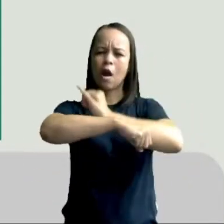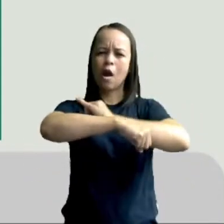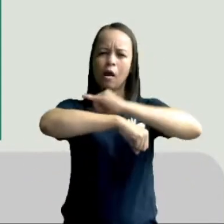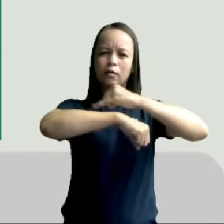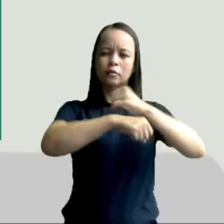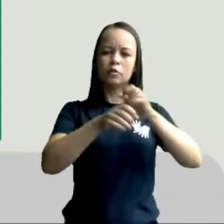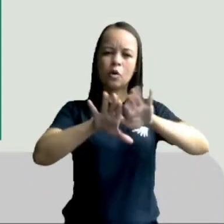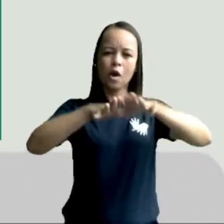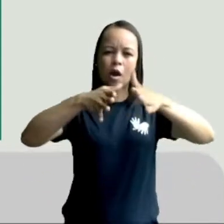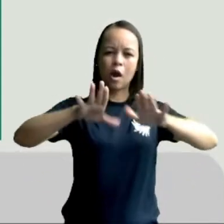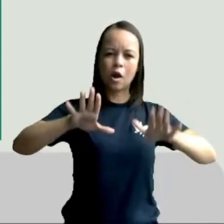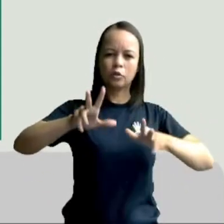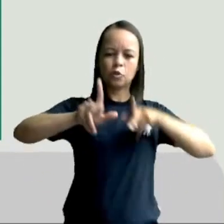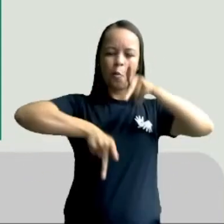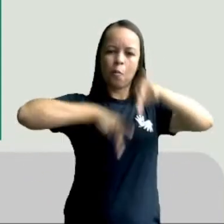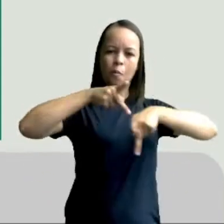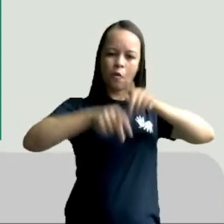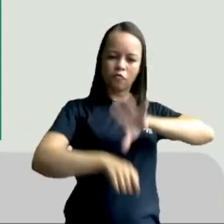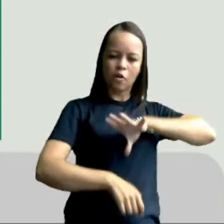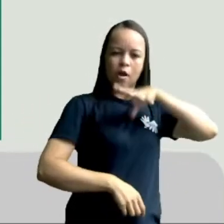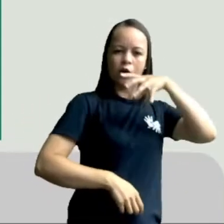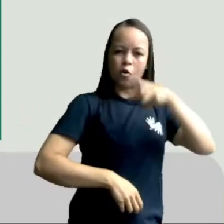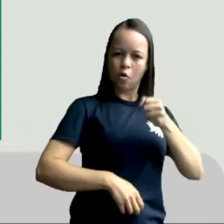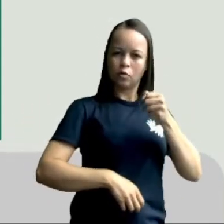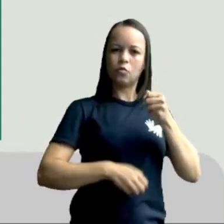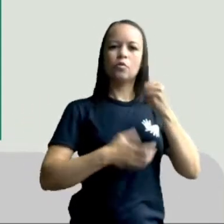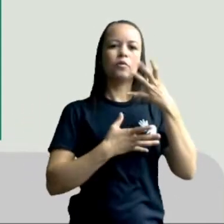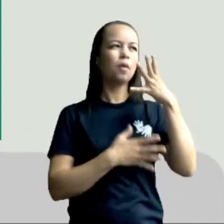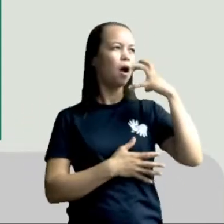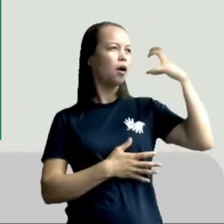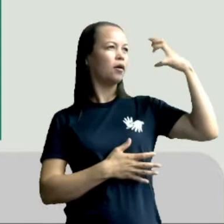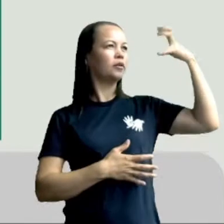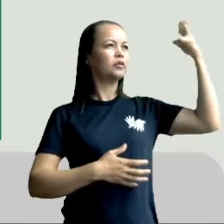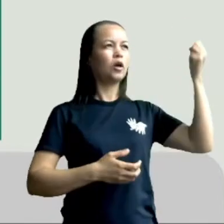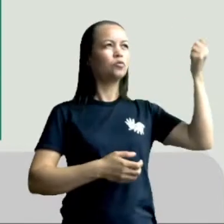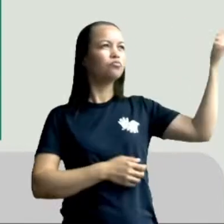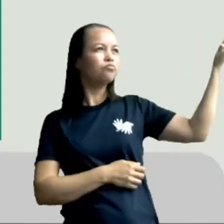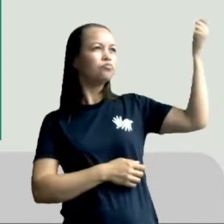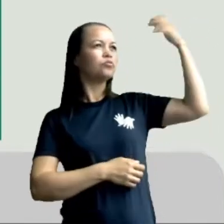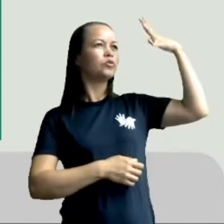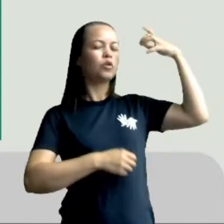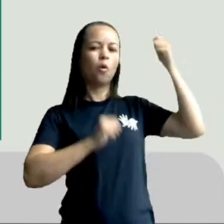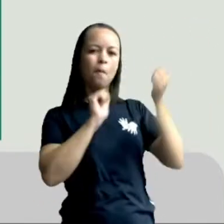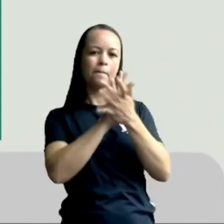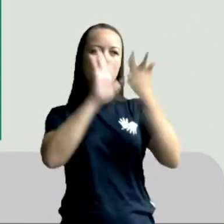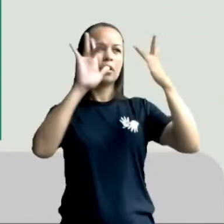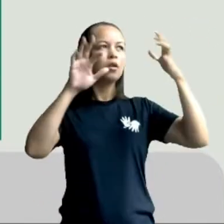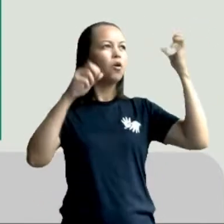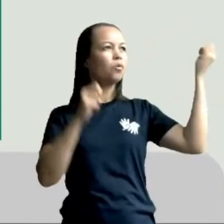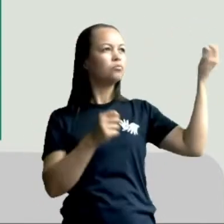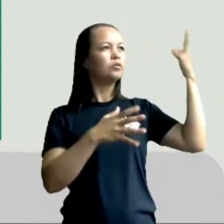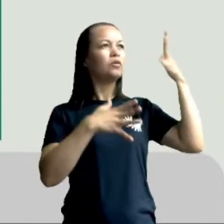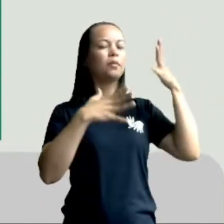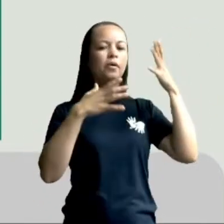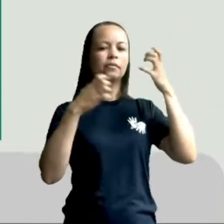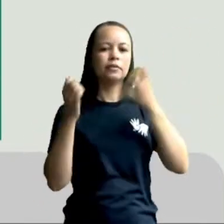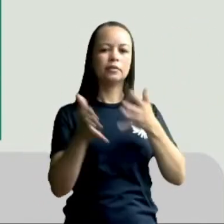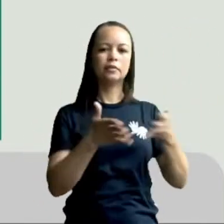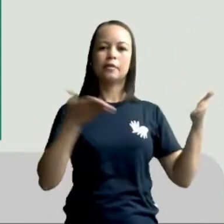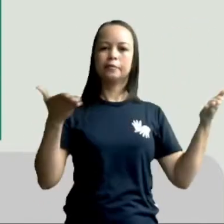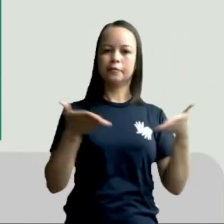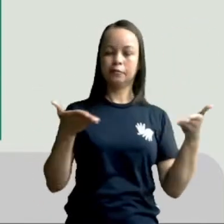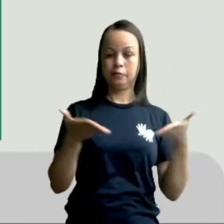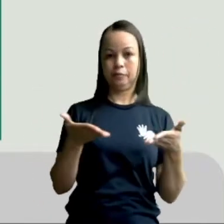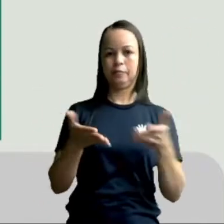brado retumbante. E o sol da liberdade em raios fúlgidos brilhou no céu da pátria nesse instante. Se